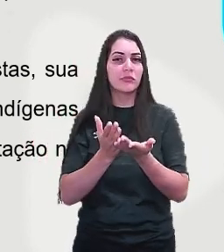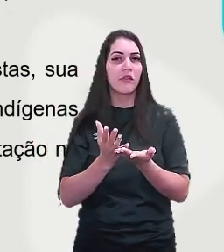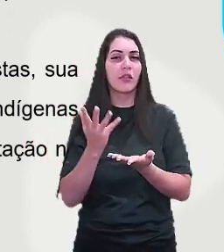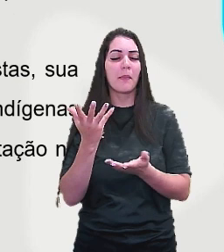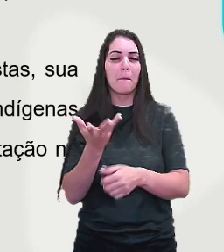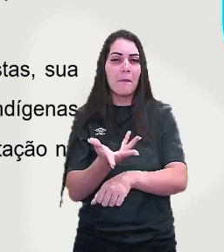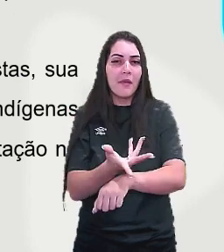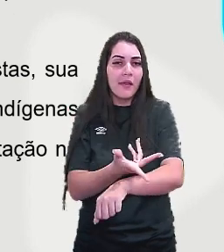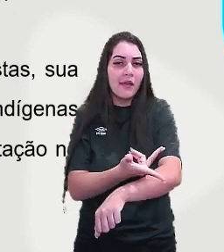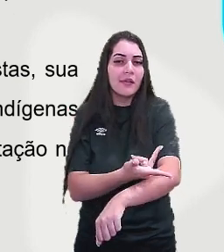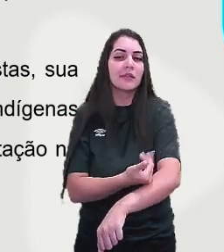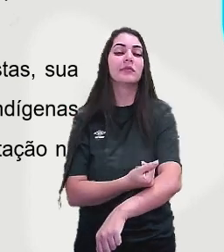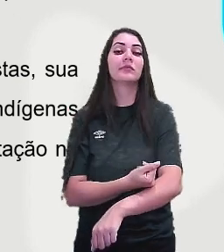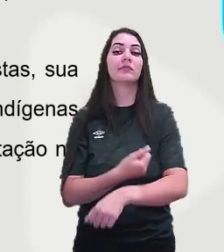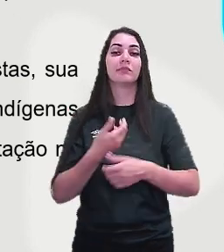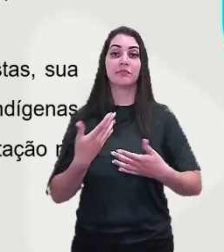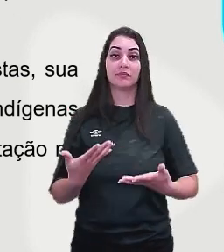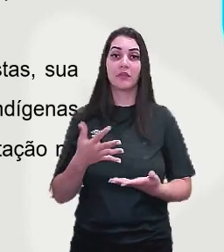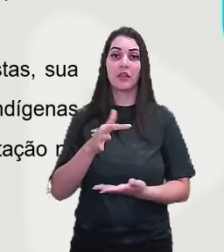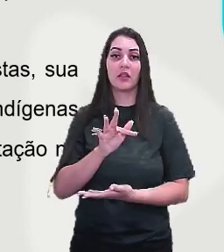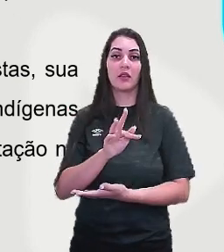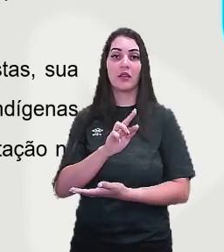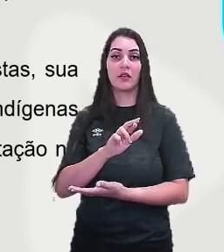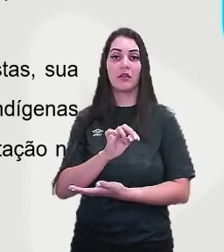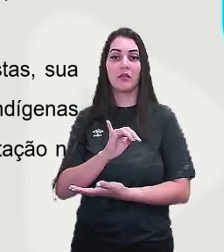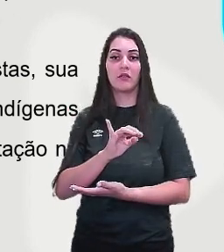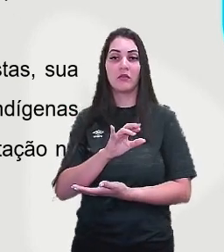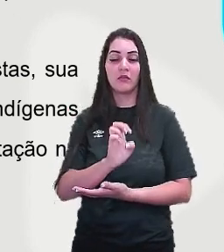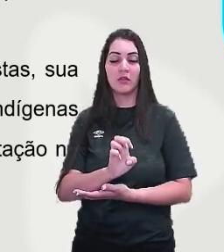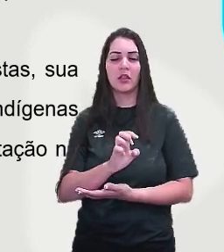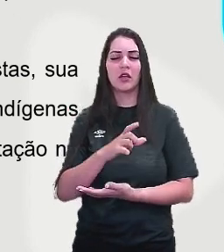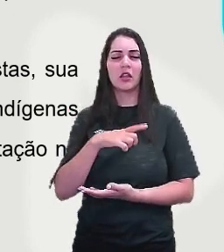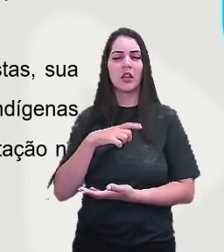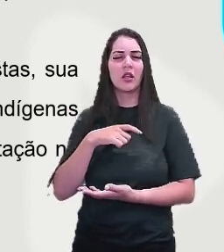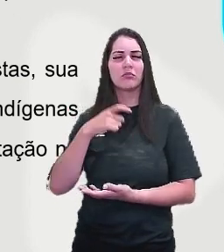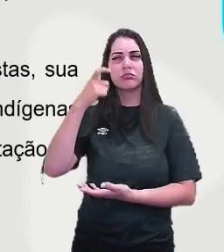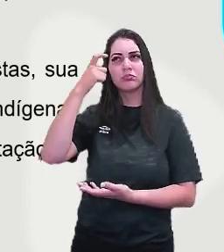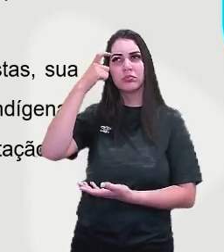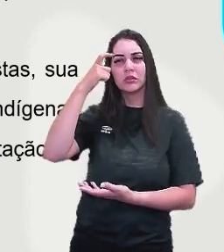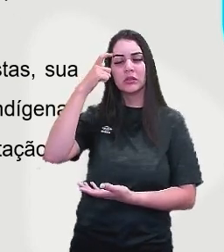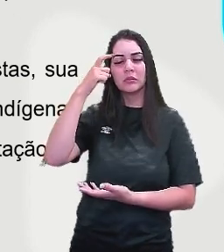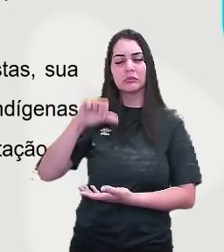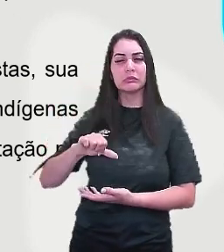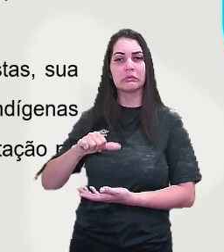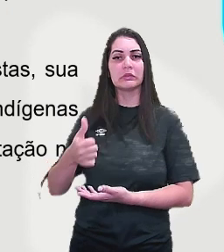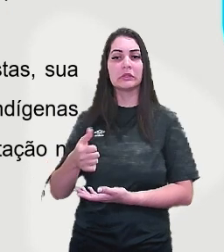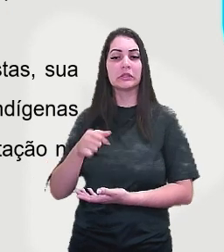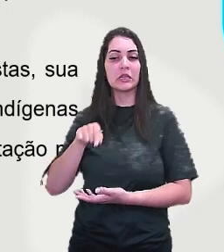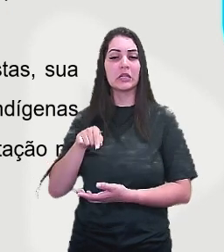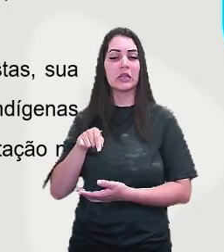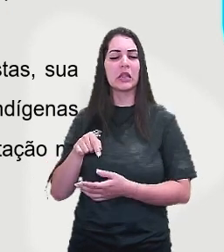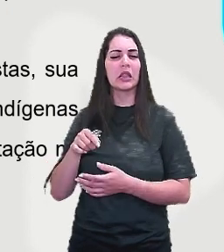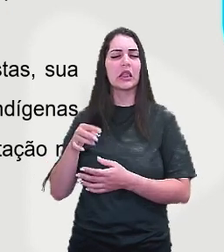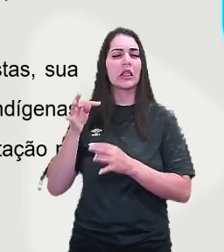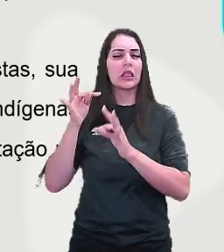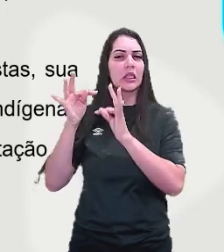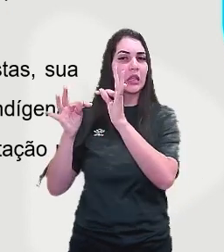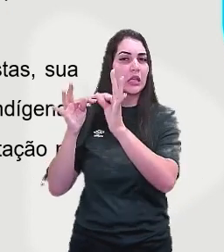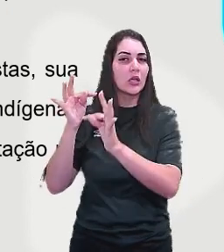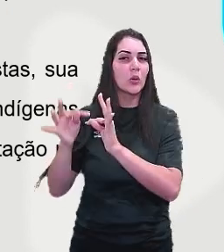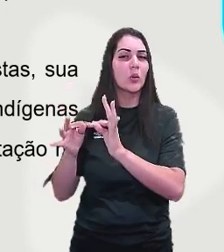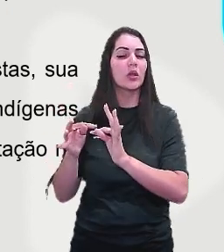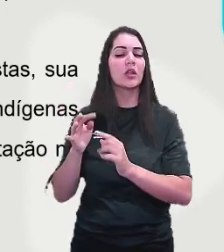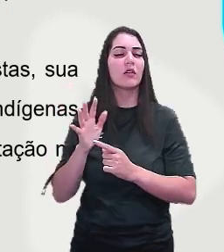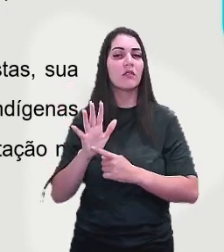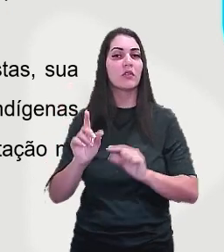livros. Embora Freire rompa com a noção pessimista dos positivistas, sua teoria acabou por massacrar os